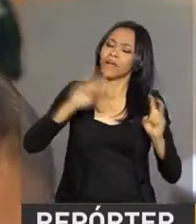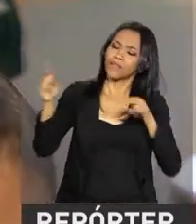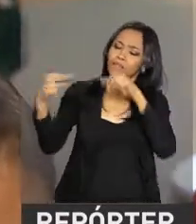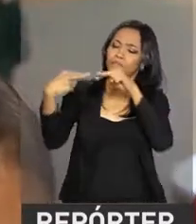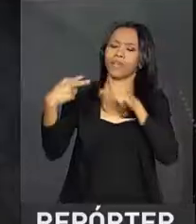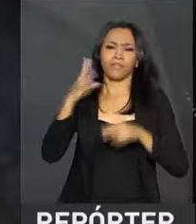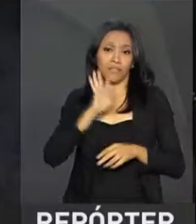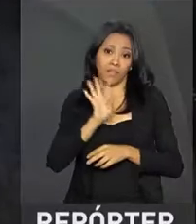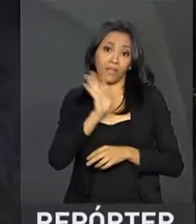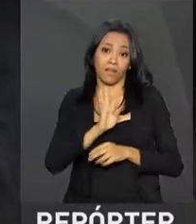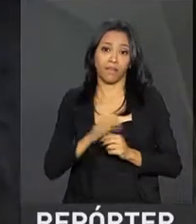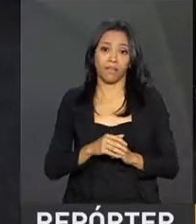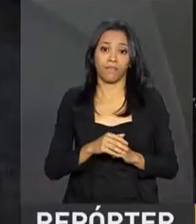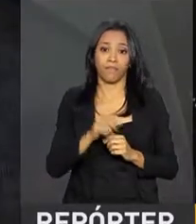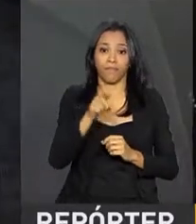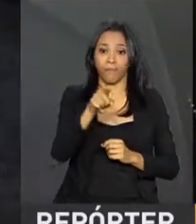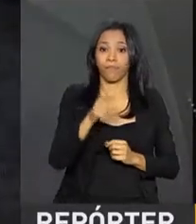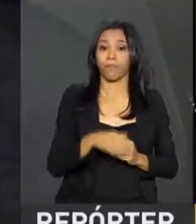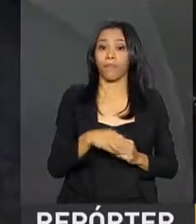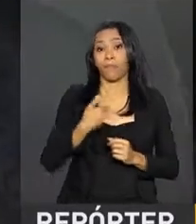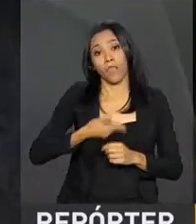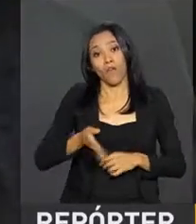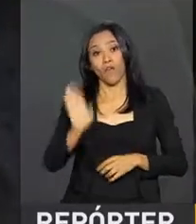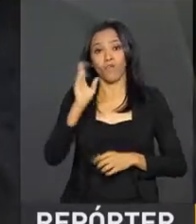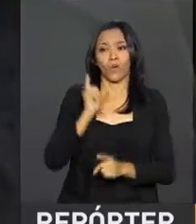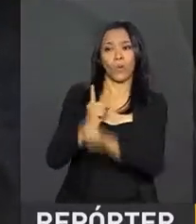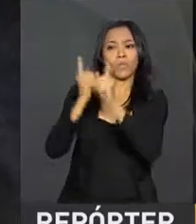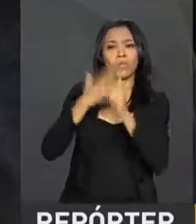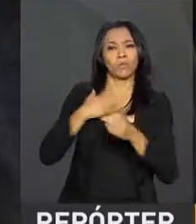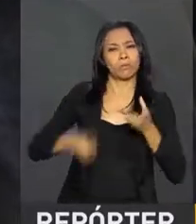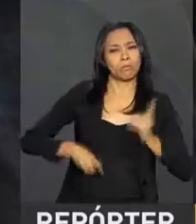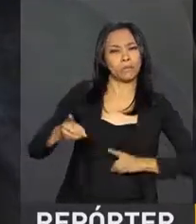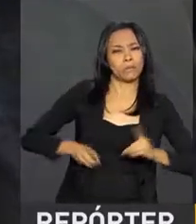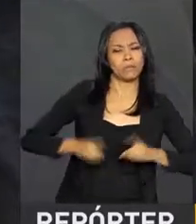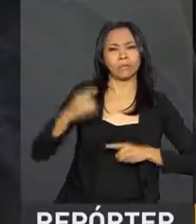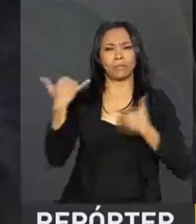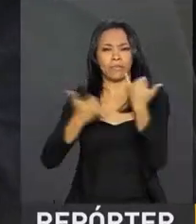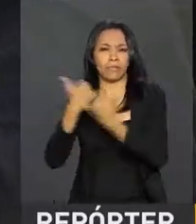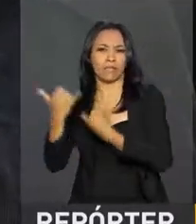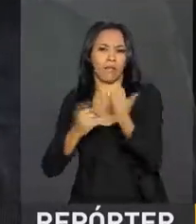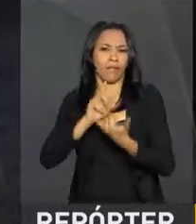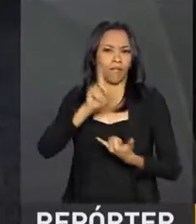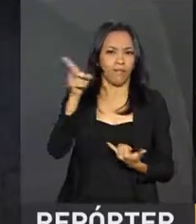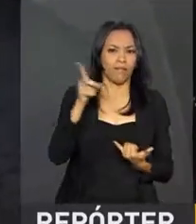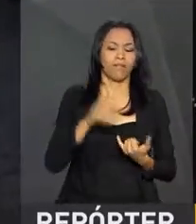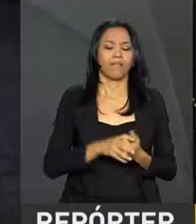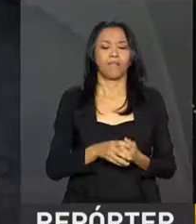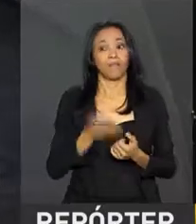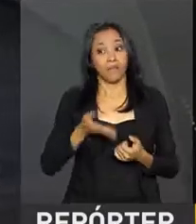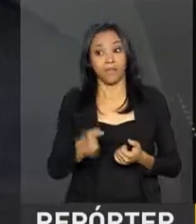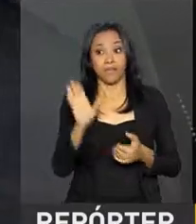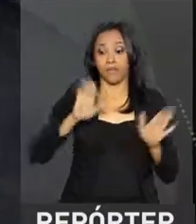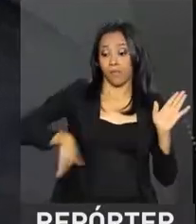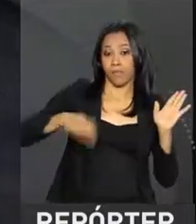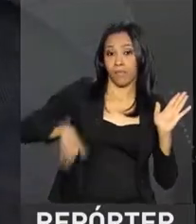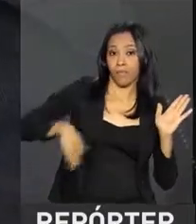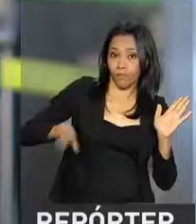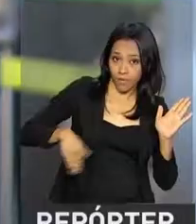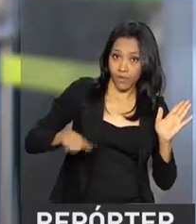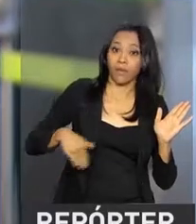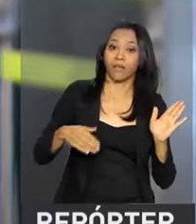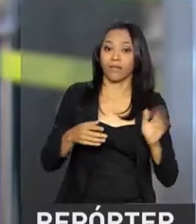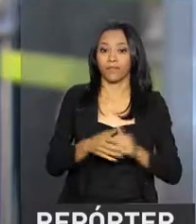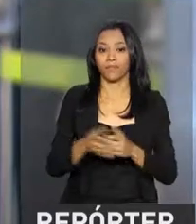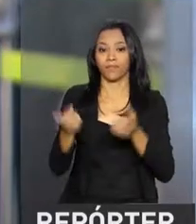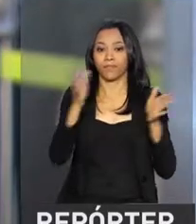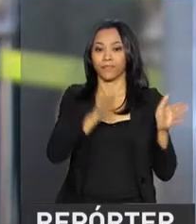vai ser muito legal. Falar com os meus primos, brincar com eles, ir pra praia, tomar banho de praia. E